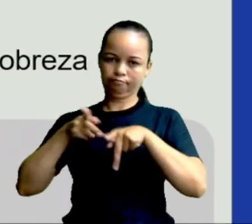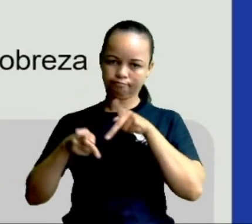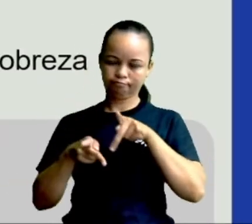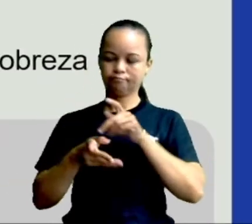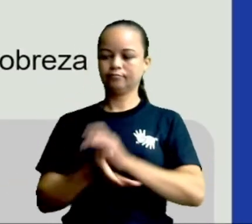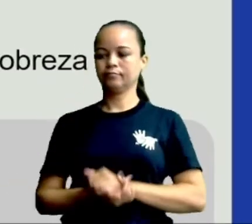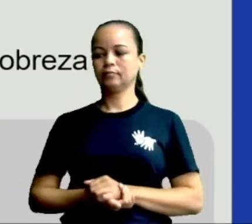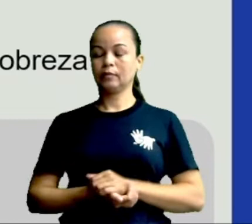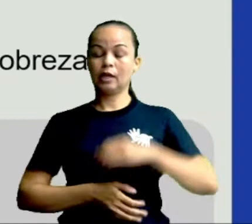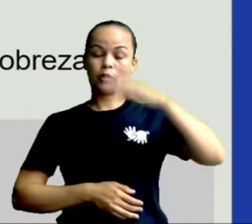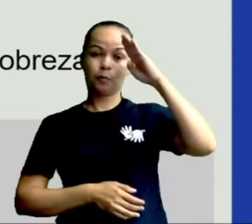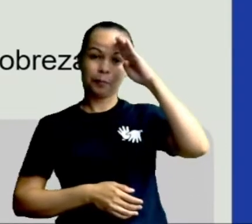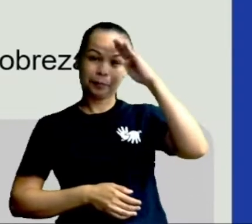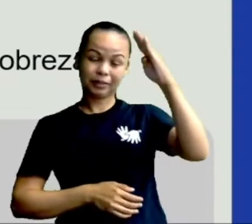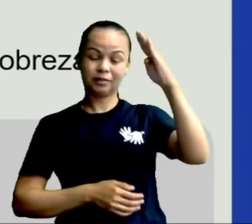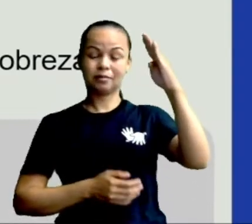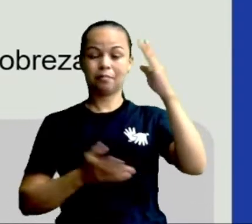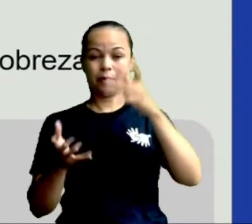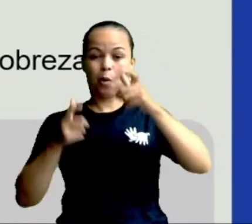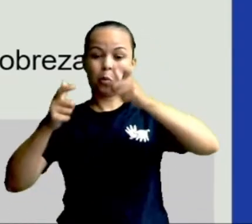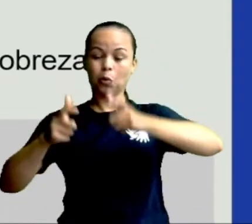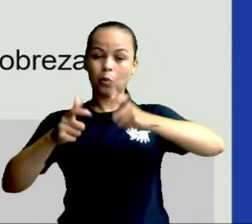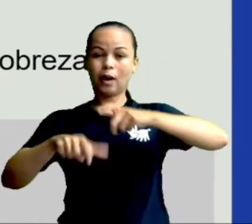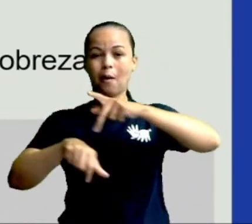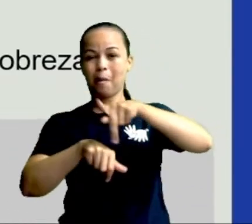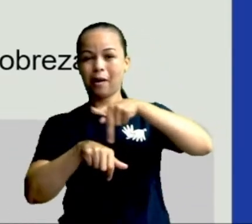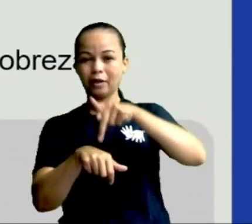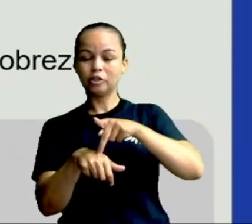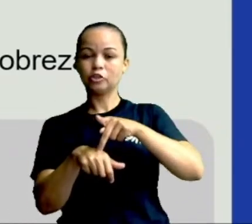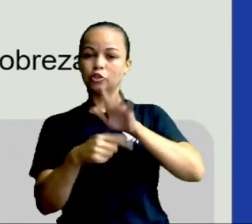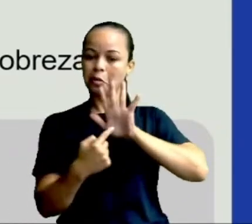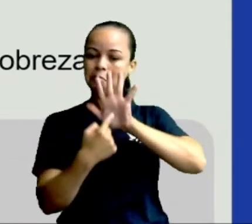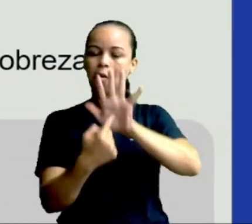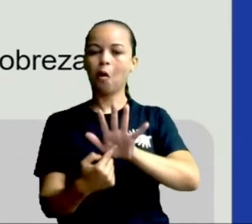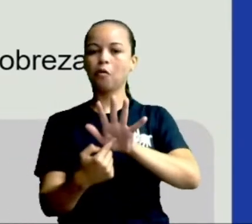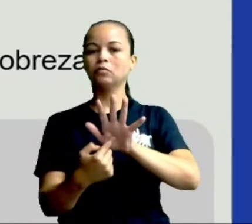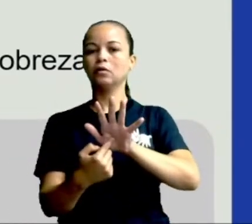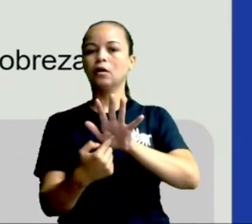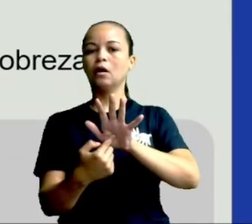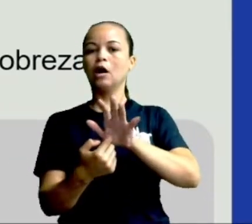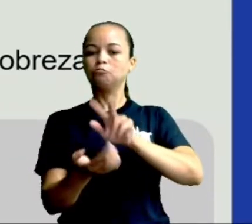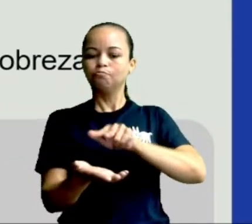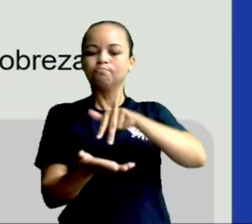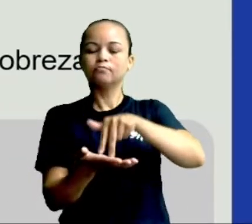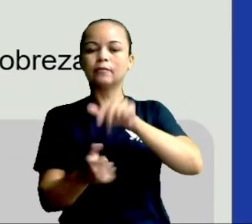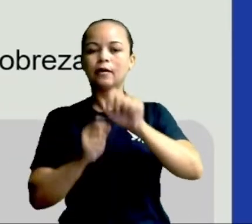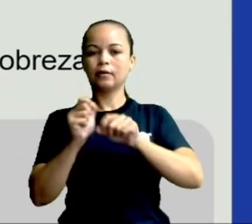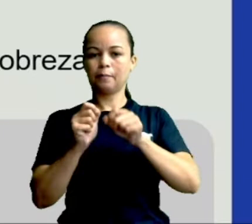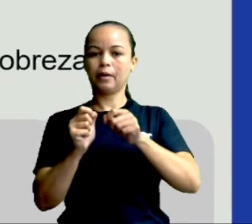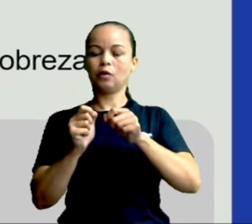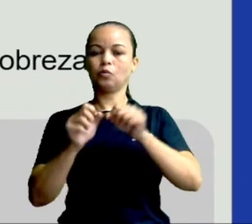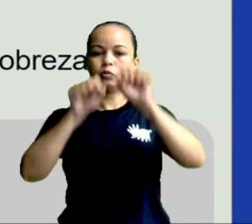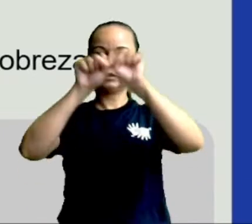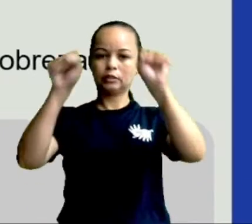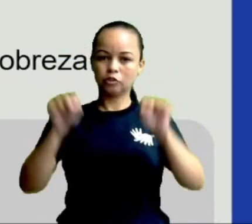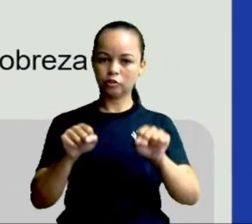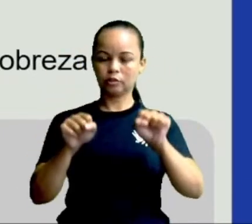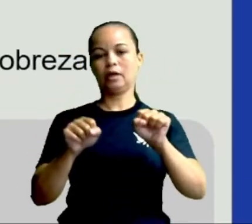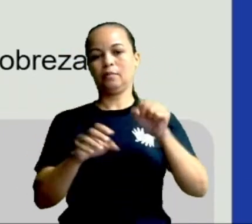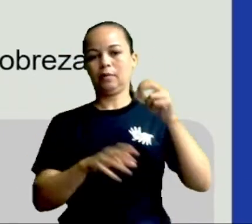povo então o principal lugar país que se destaca é pelo sistema de governo parlamentarista